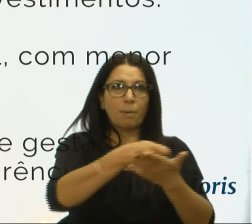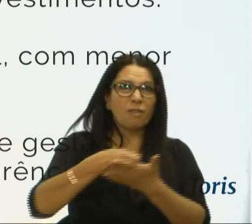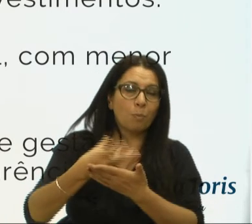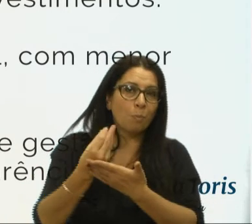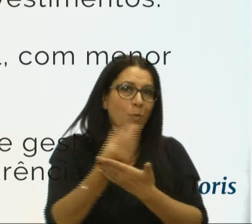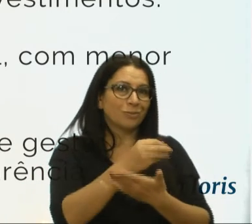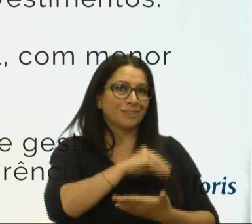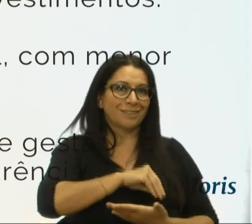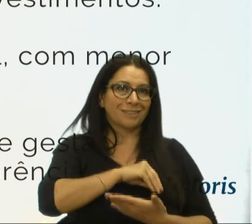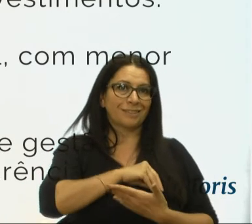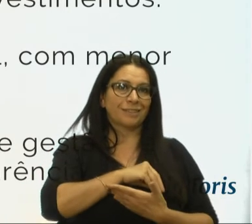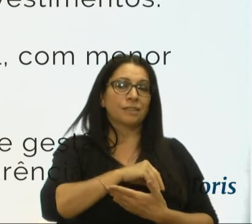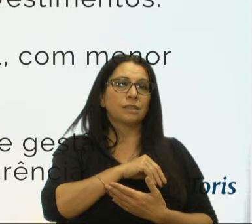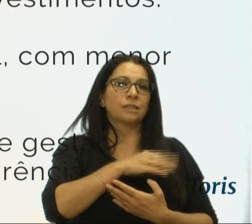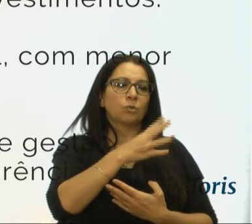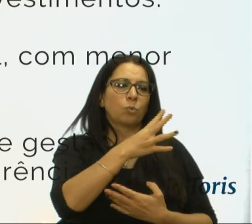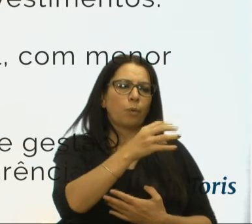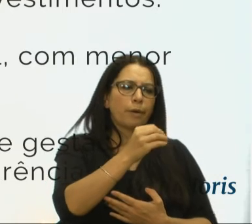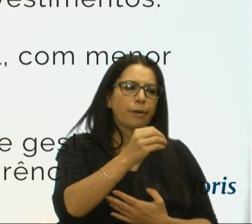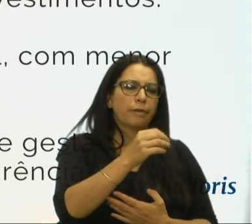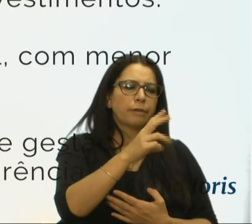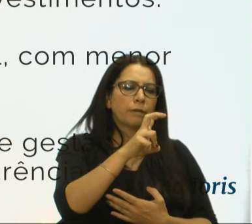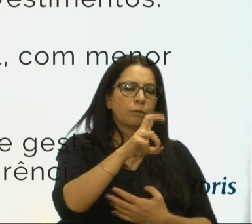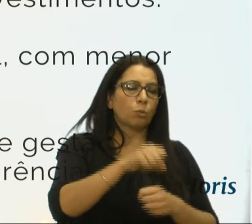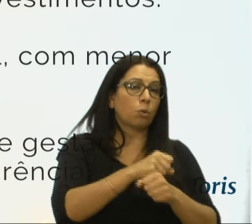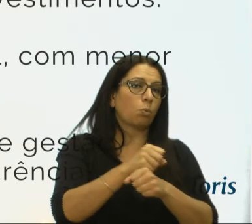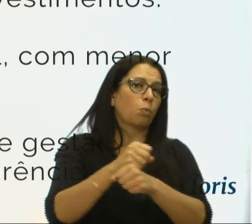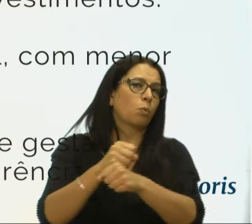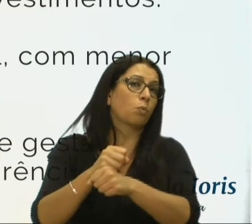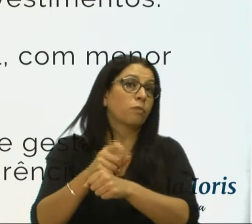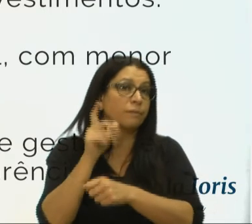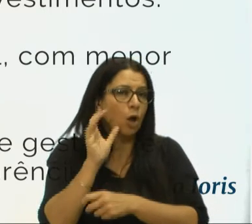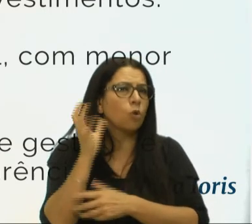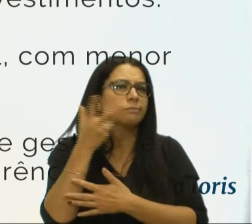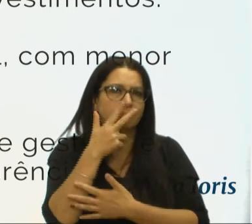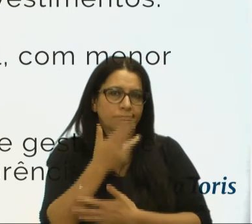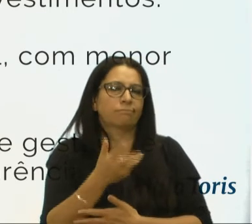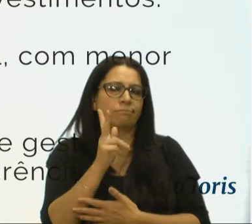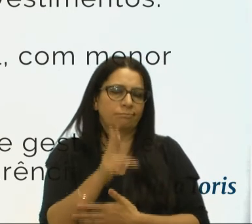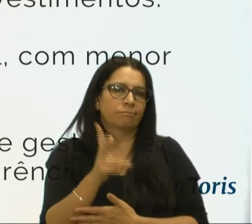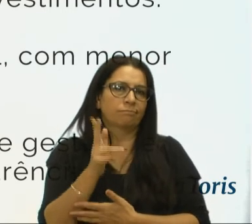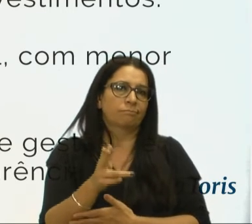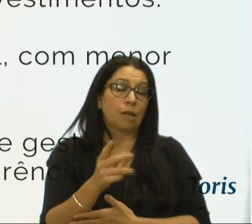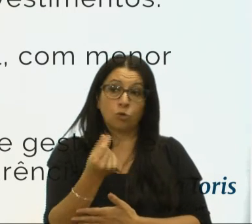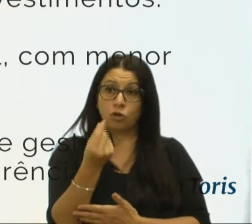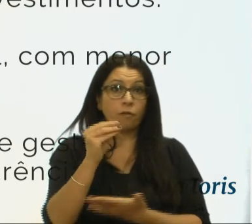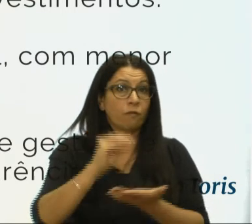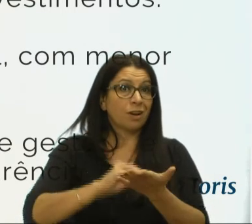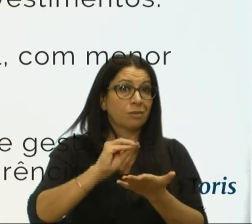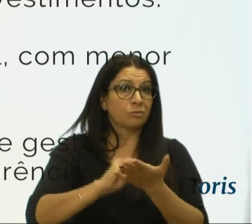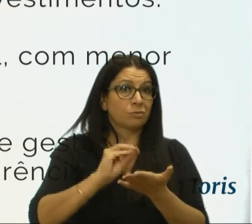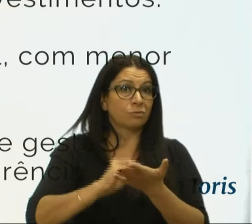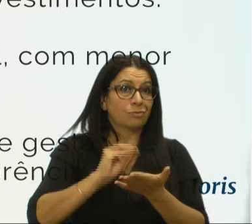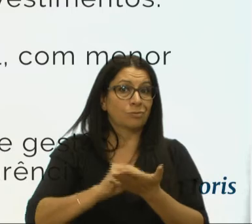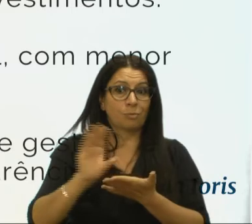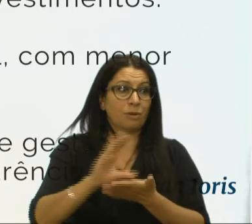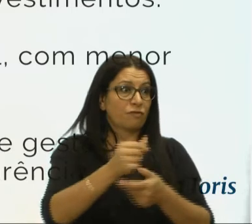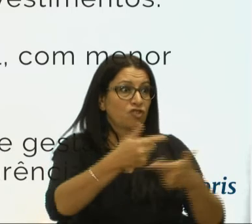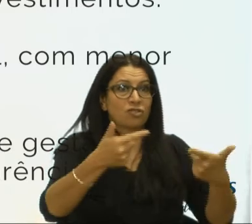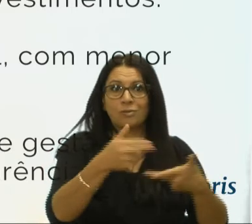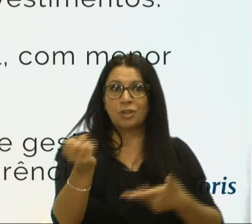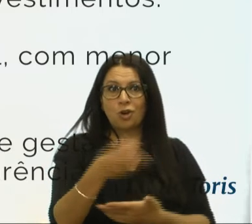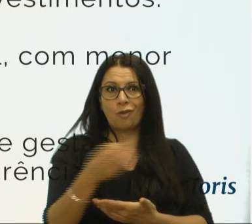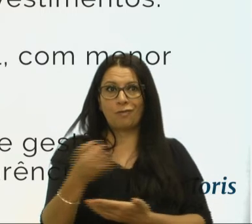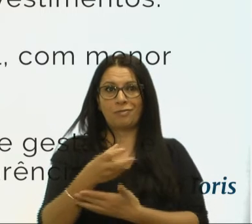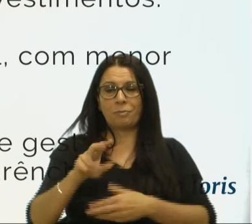ao longo de 40, 50 anos, isso veio acontecendo. E esse dinheiro faltou nos investimentos